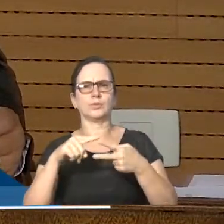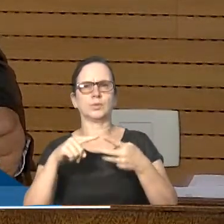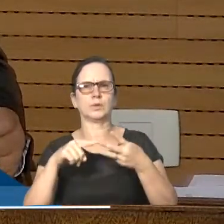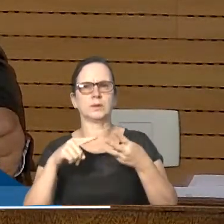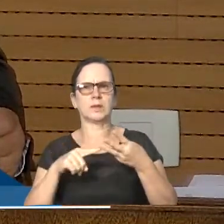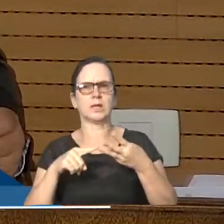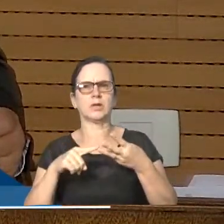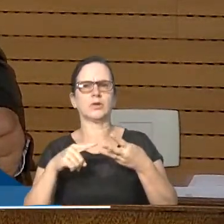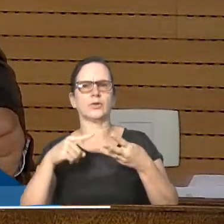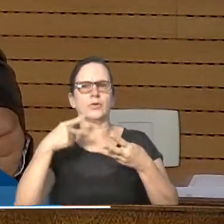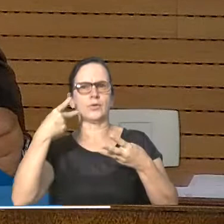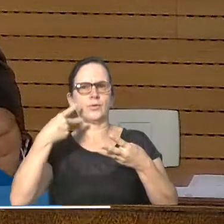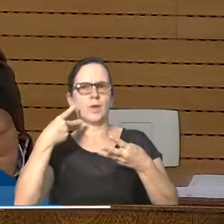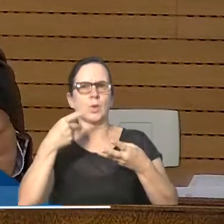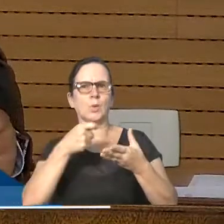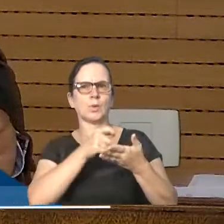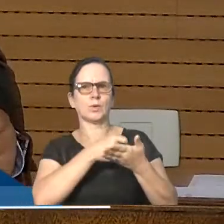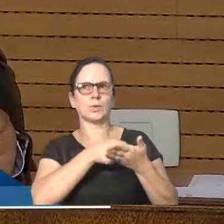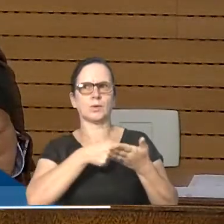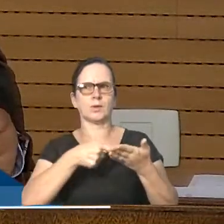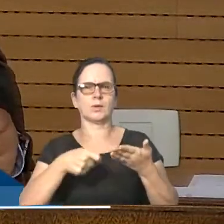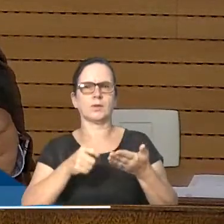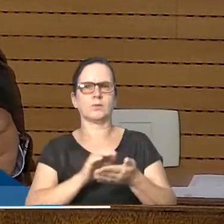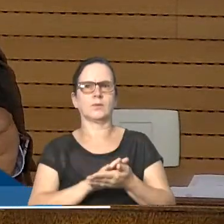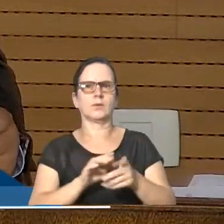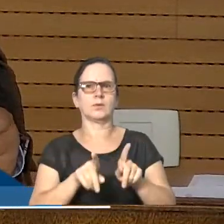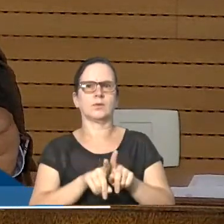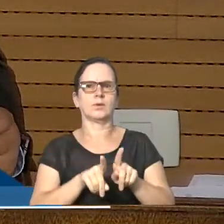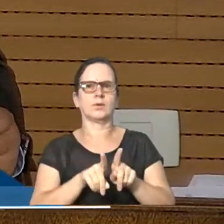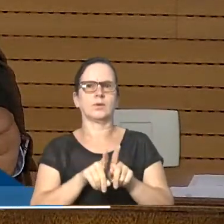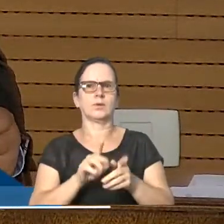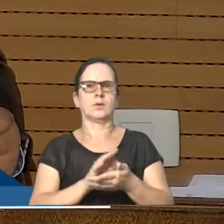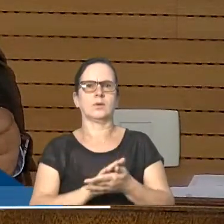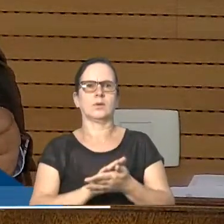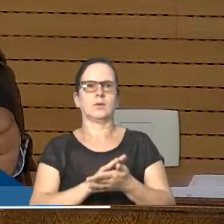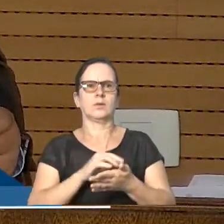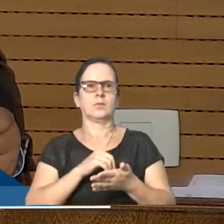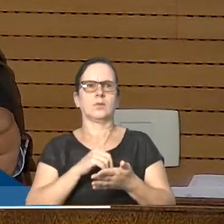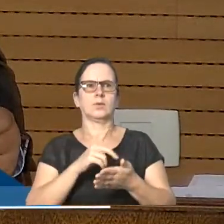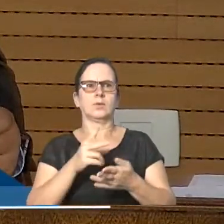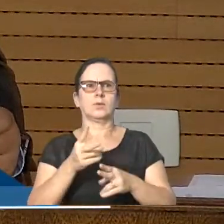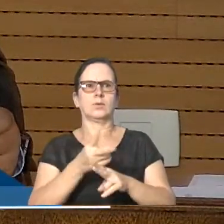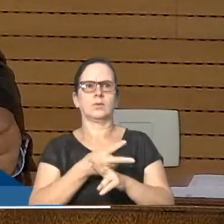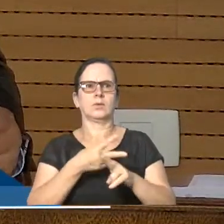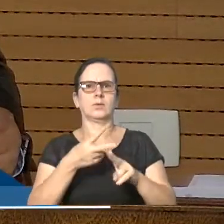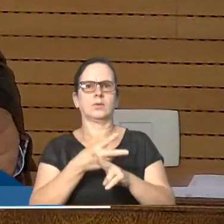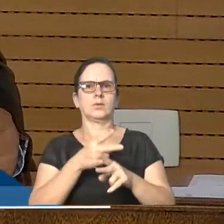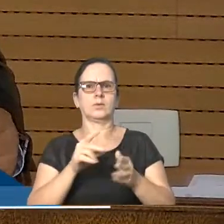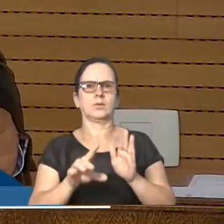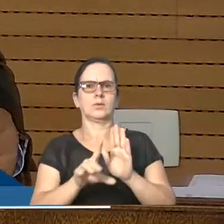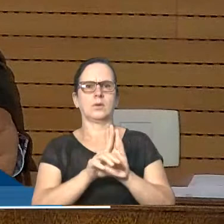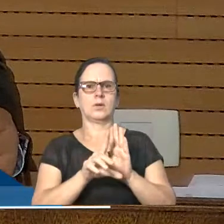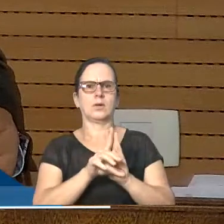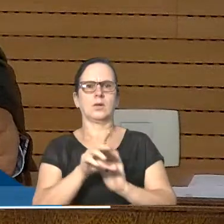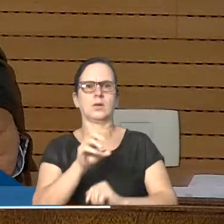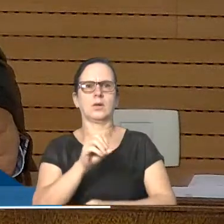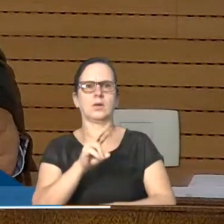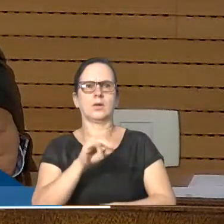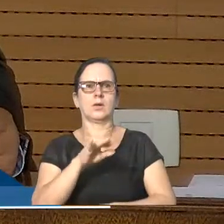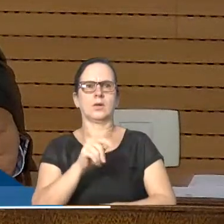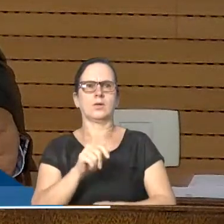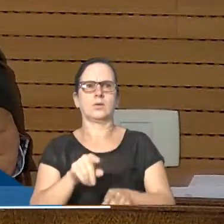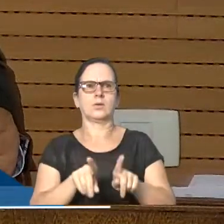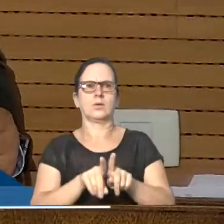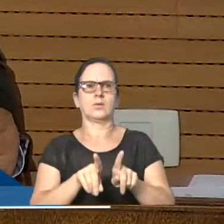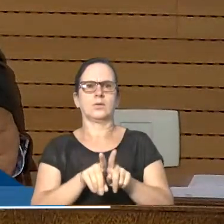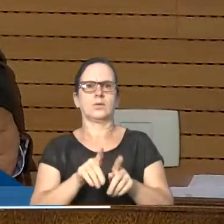vereadores. Atende-se, assim, à legitimação legal para a propositura da lei ordinária. Demais disso,